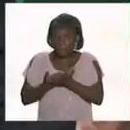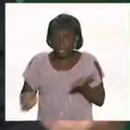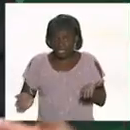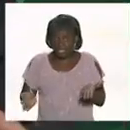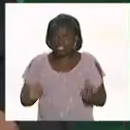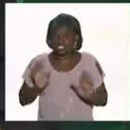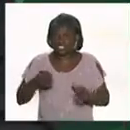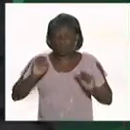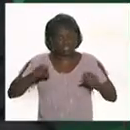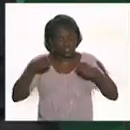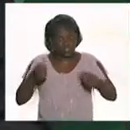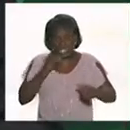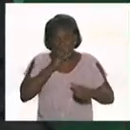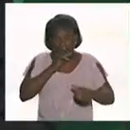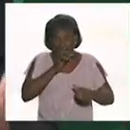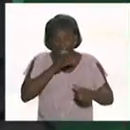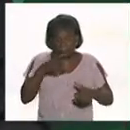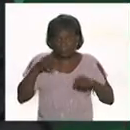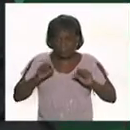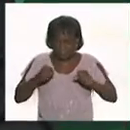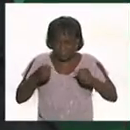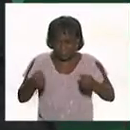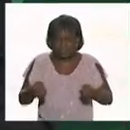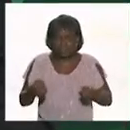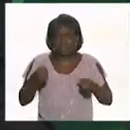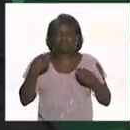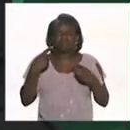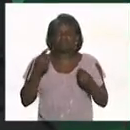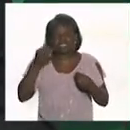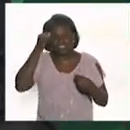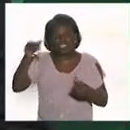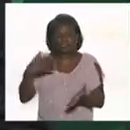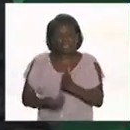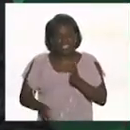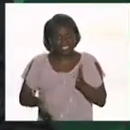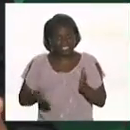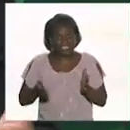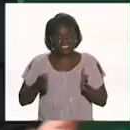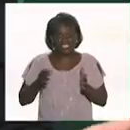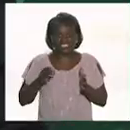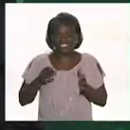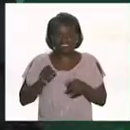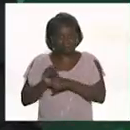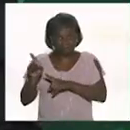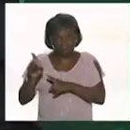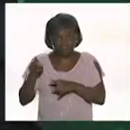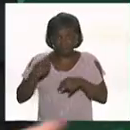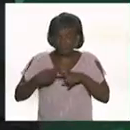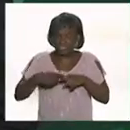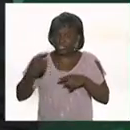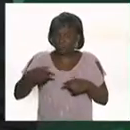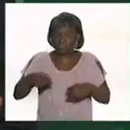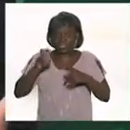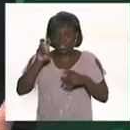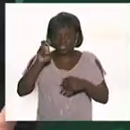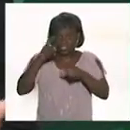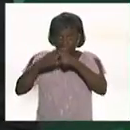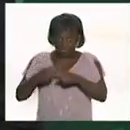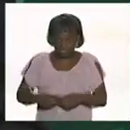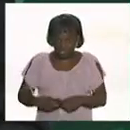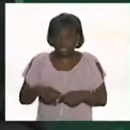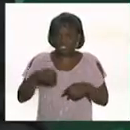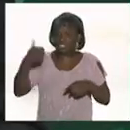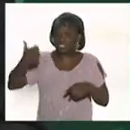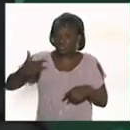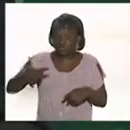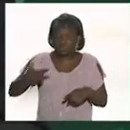quem perder já vai ter que correr atrás do prejuízo para não ser eliminado de forma precoce, porque depois você vai ter 5 jogos.